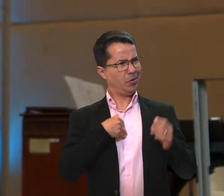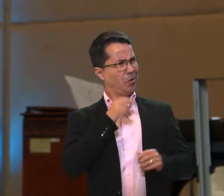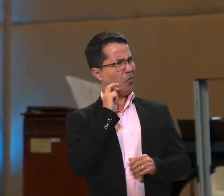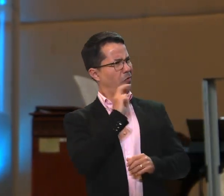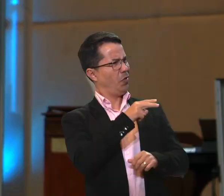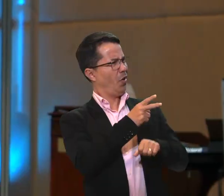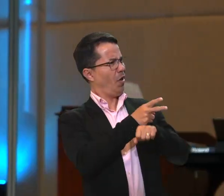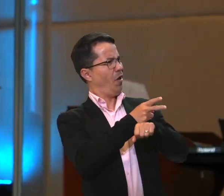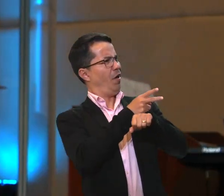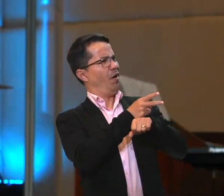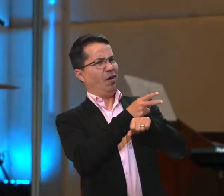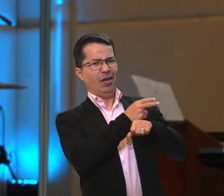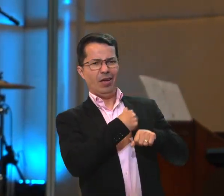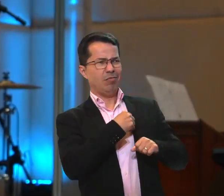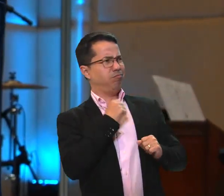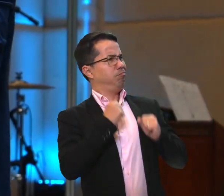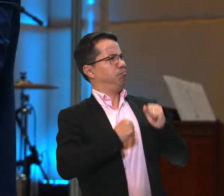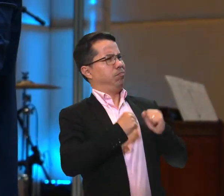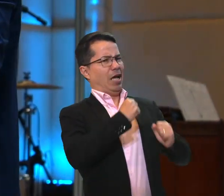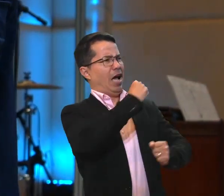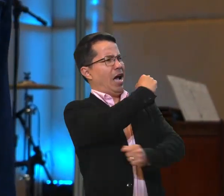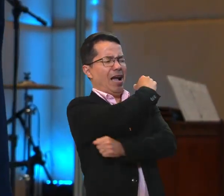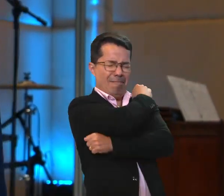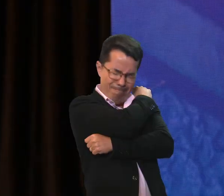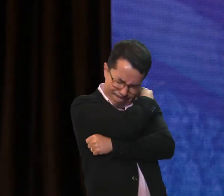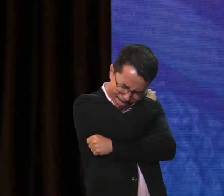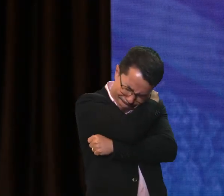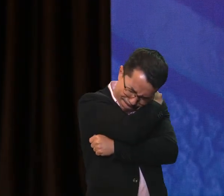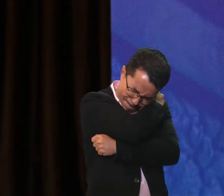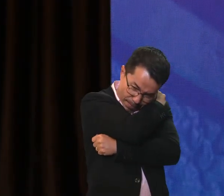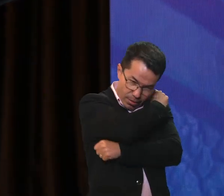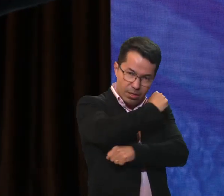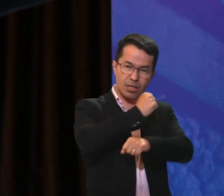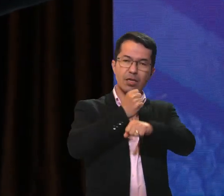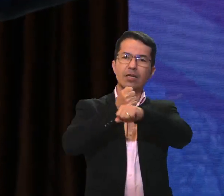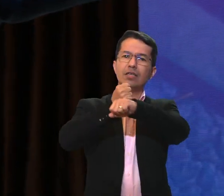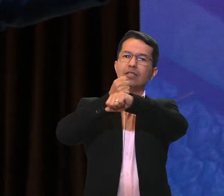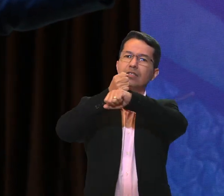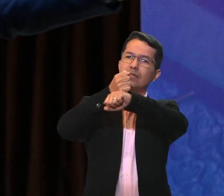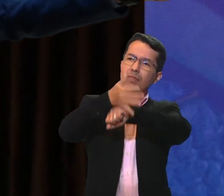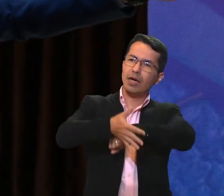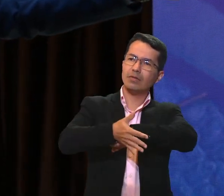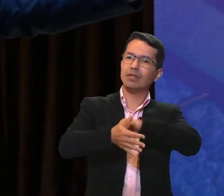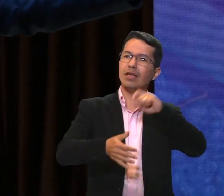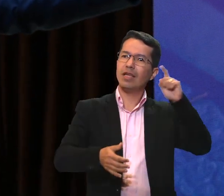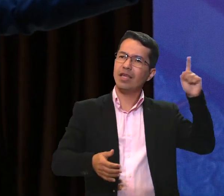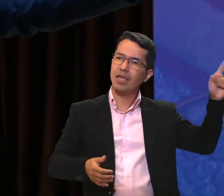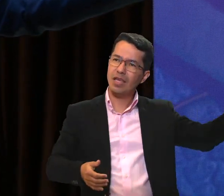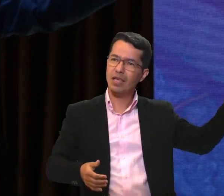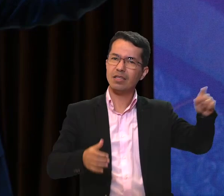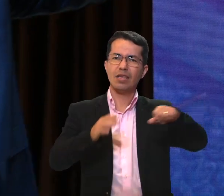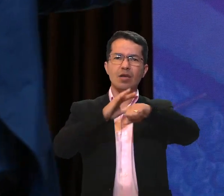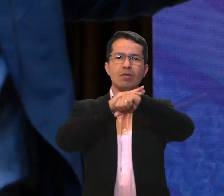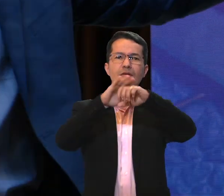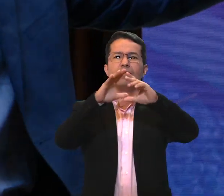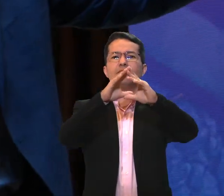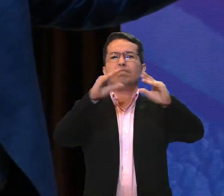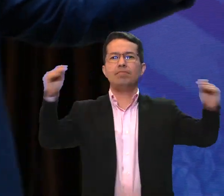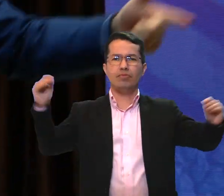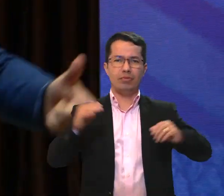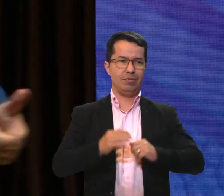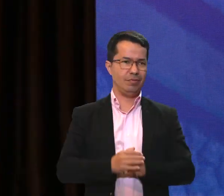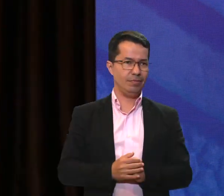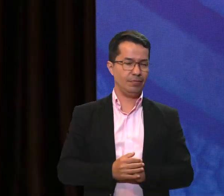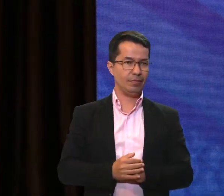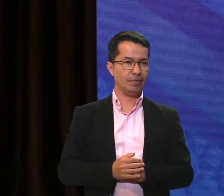um abraço nele, porque enquanto nós orávamos, Deus curou a vida daquele moço. Eu entrei no restaurante esses